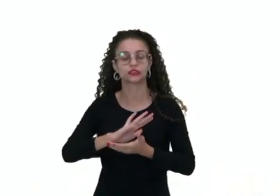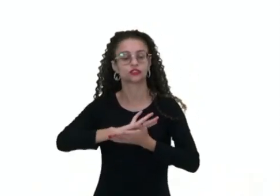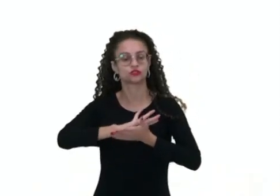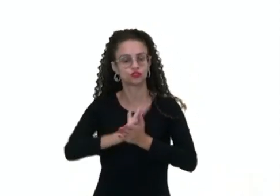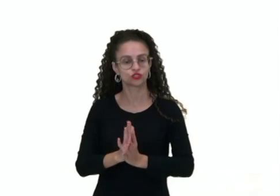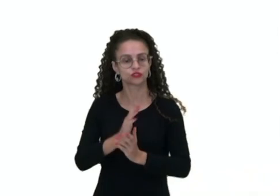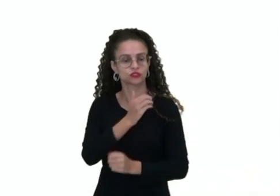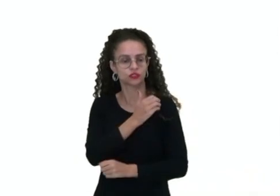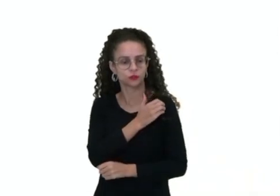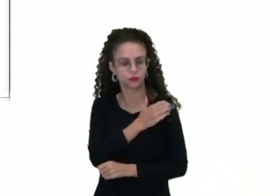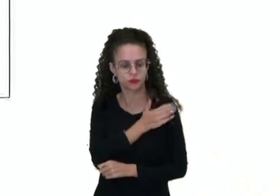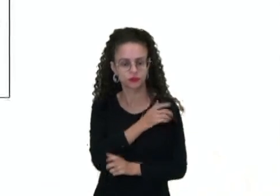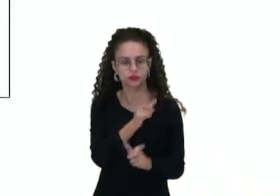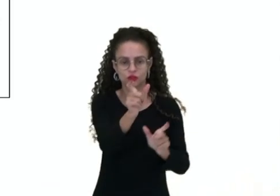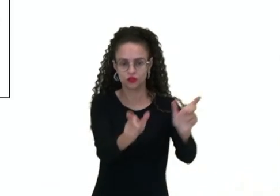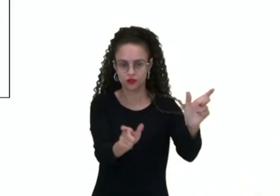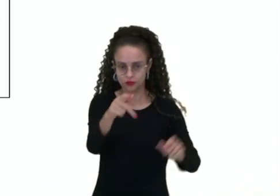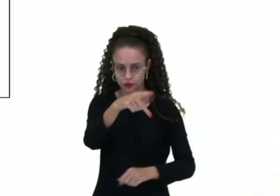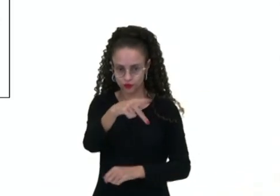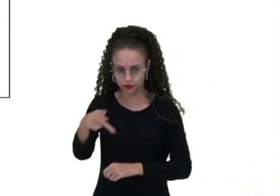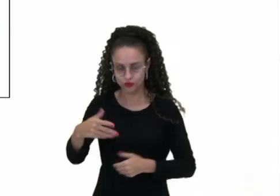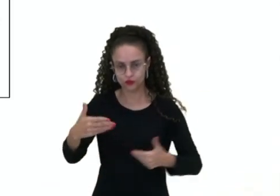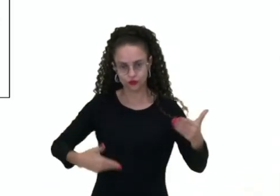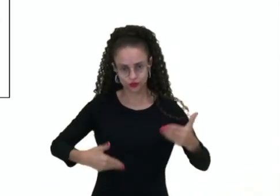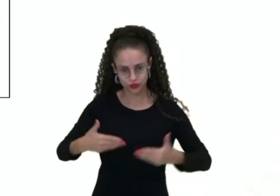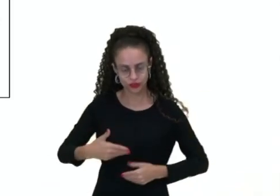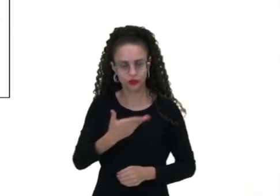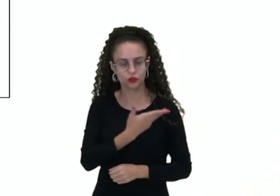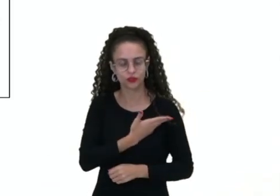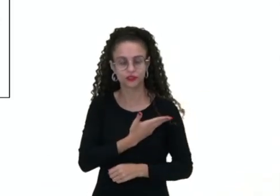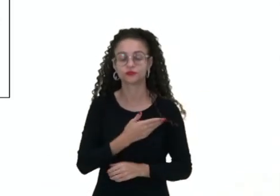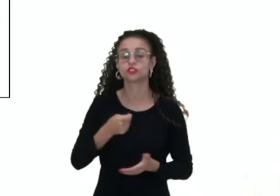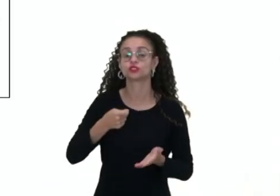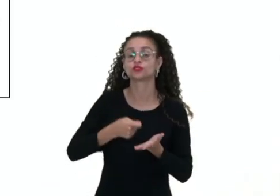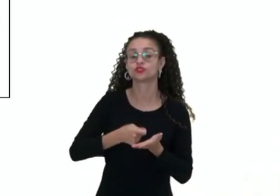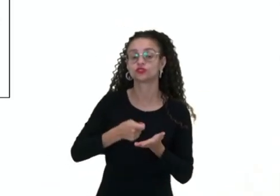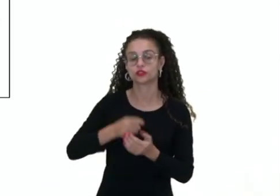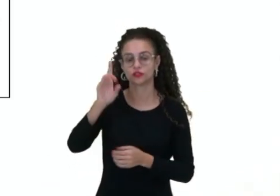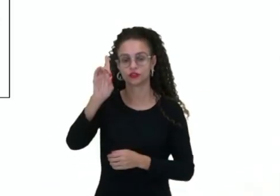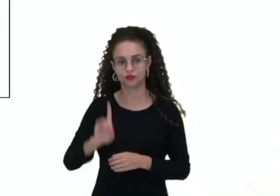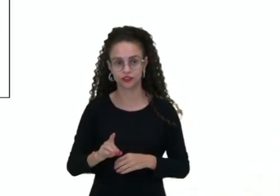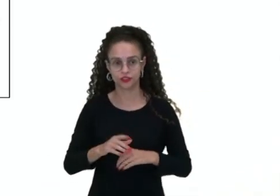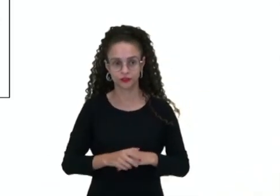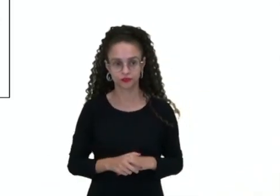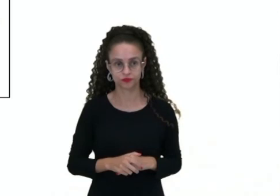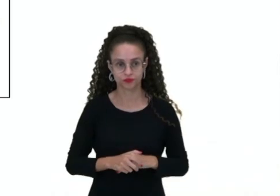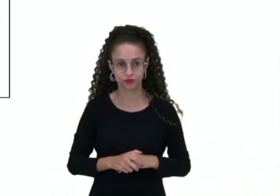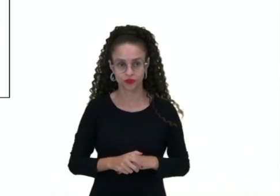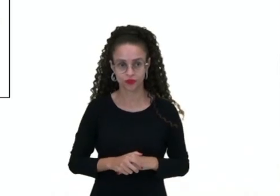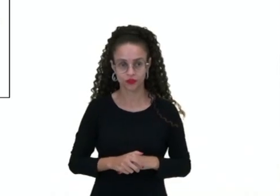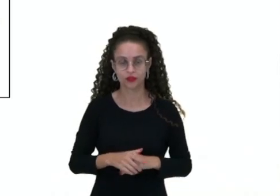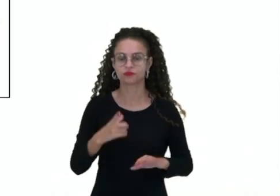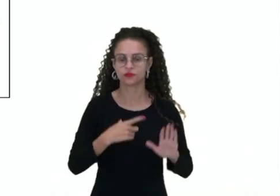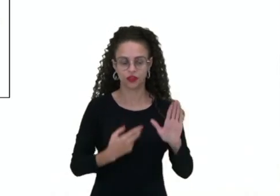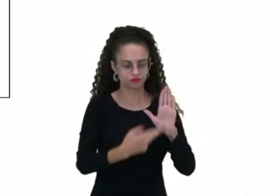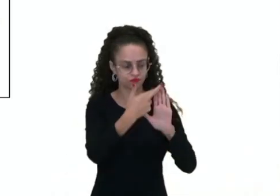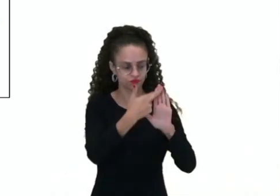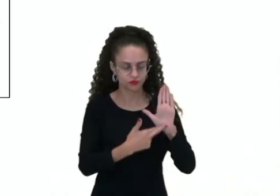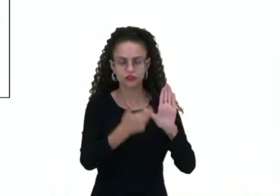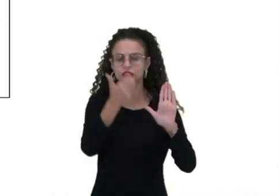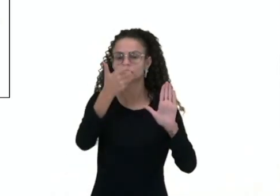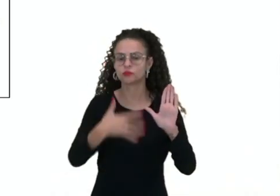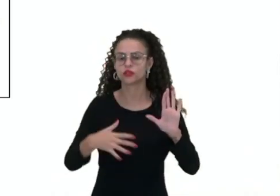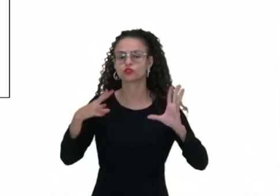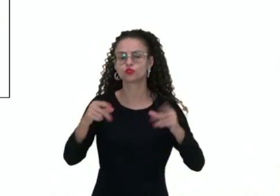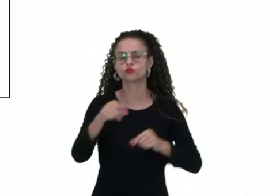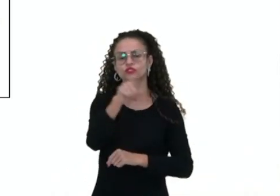funcionários e colegas. Gente, direitos e deveres. Previsto no nosso regime escolar é tudo aquilo que